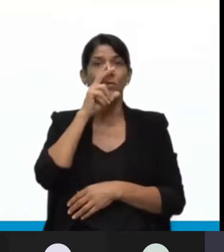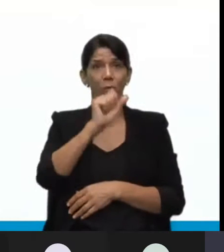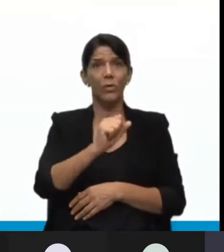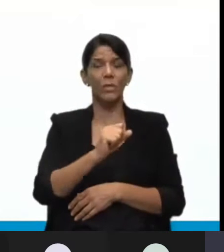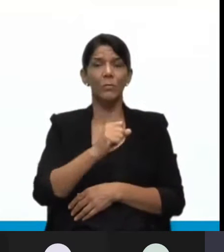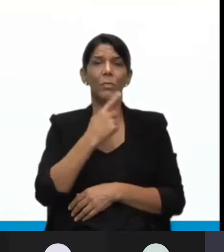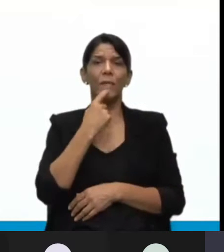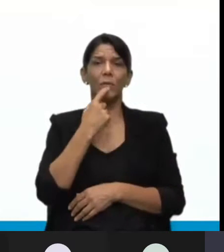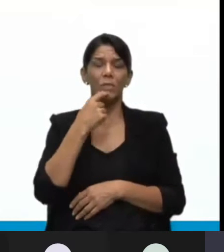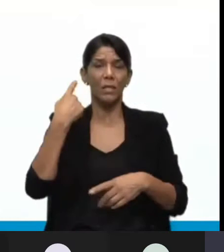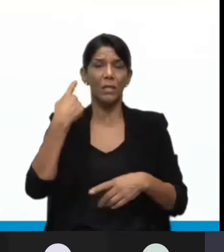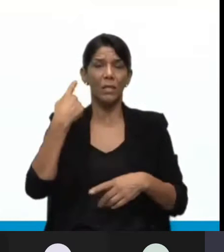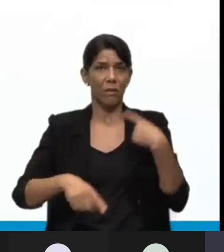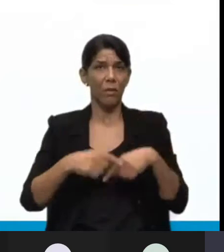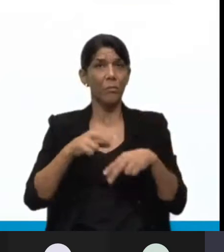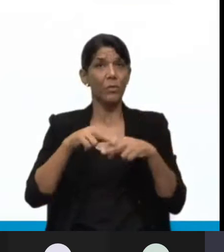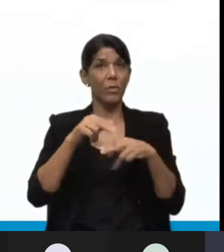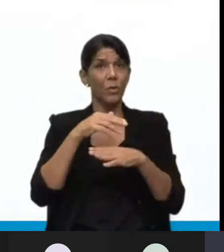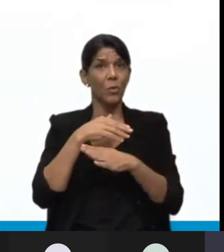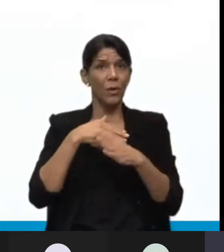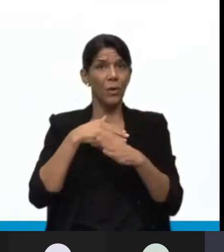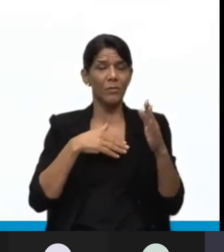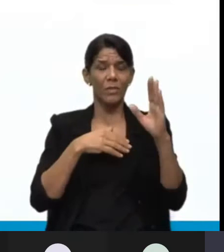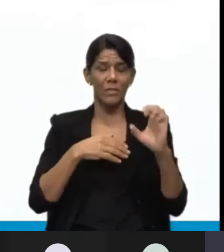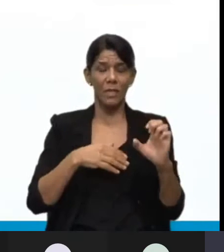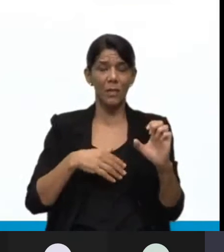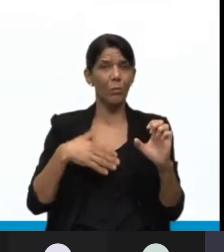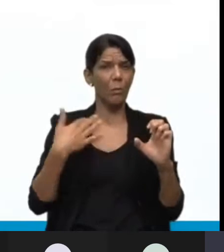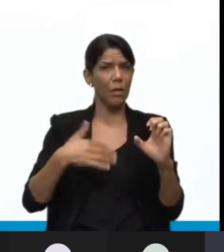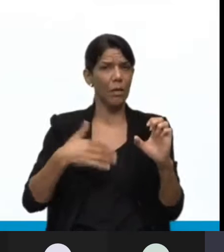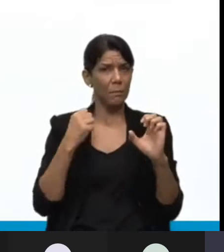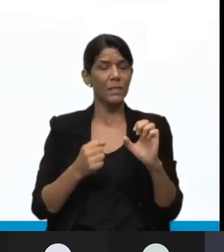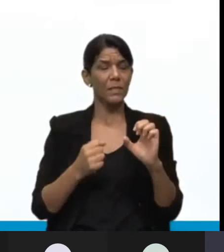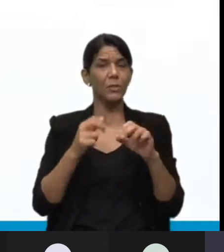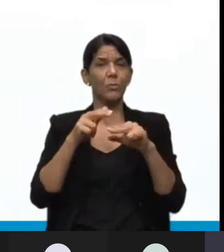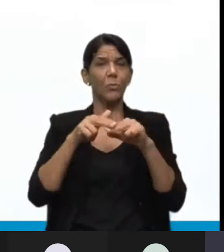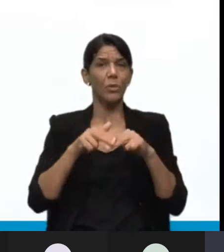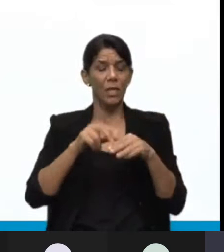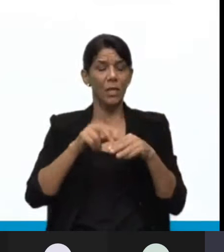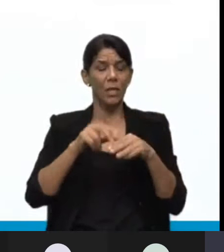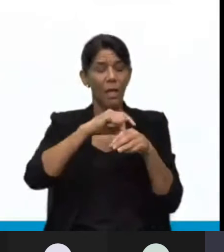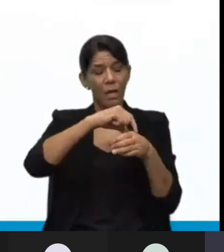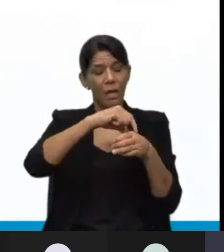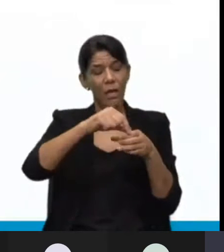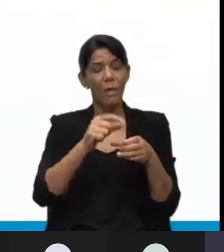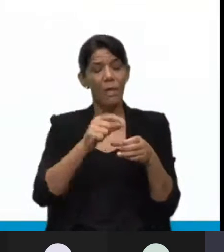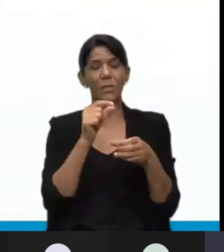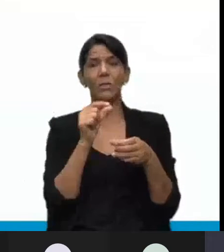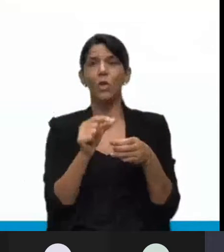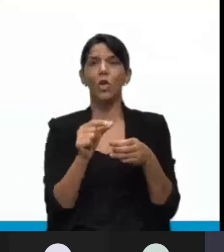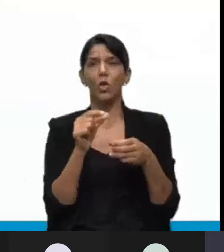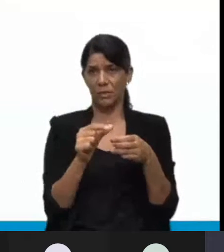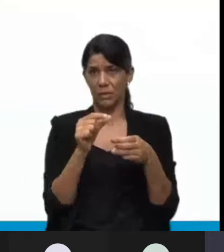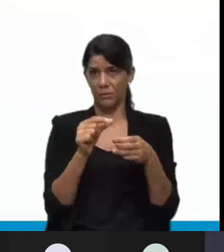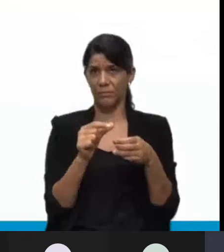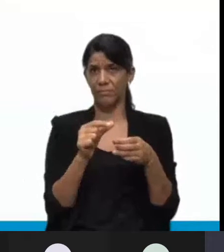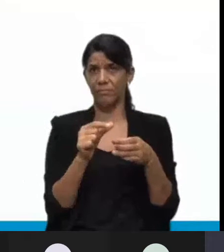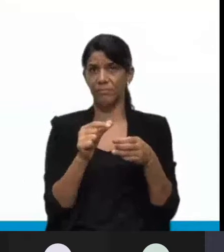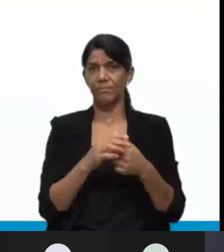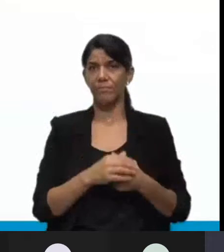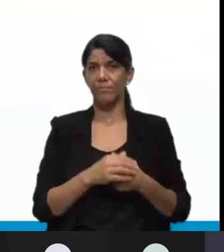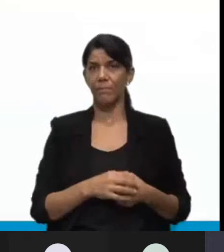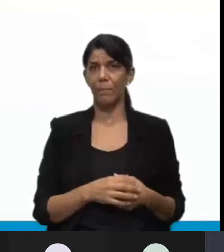a carga de trabalho exercida aqui pelo ventrículo esquerdo é muito maior e, por isso, a parede do ventrículo esquerdo, ela